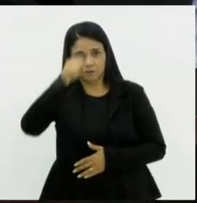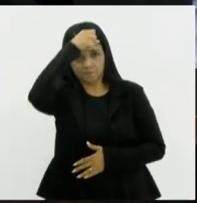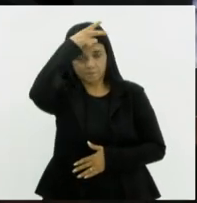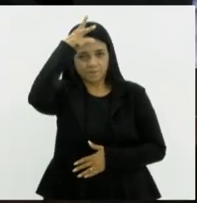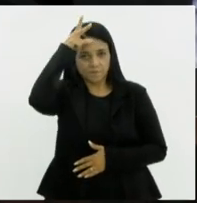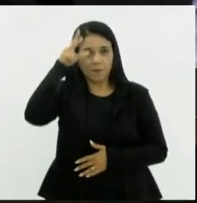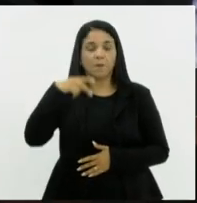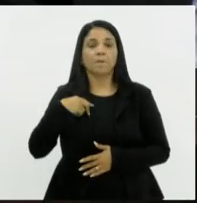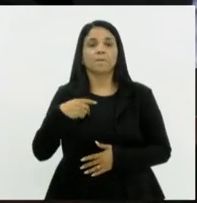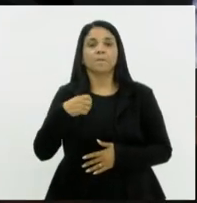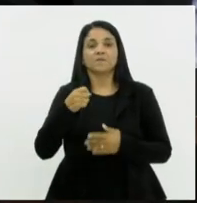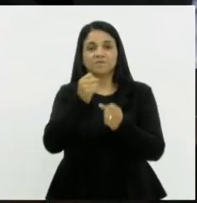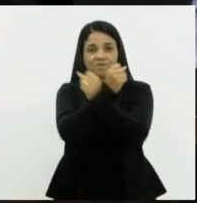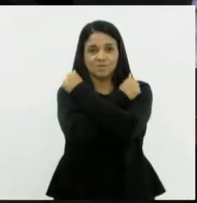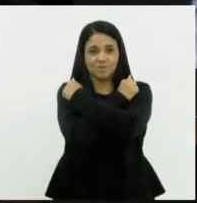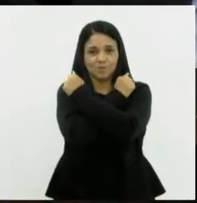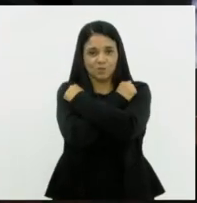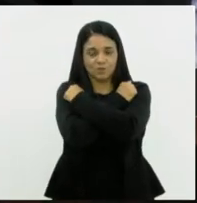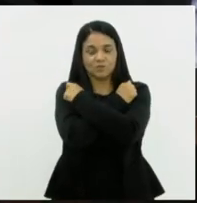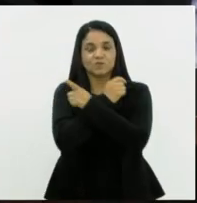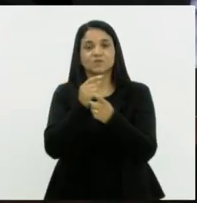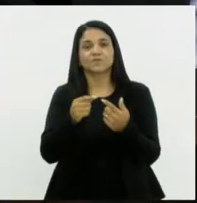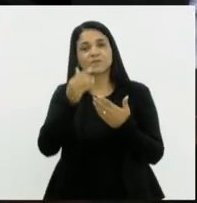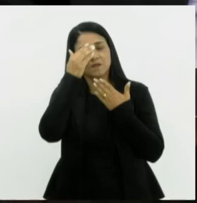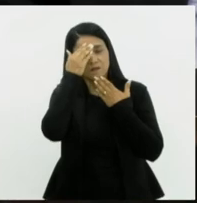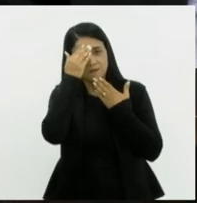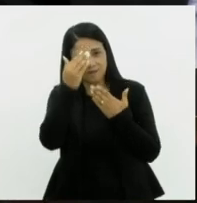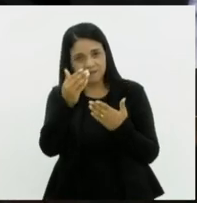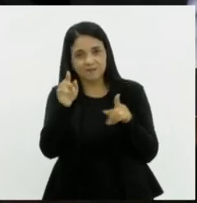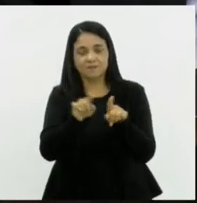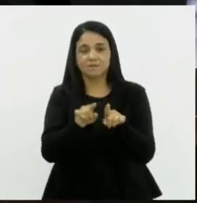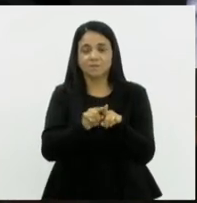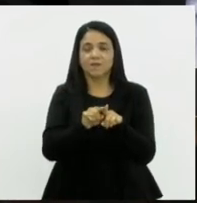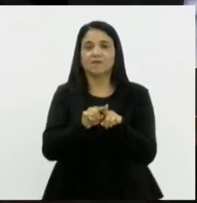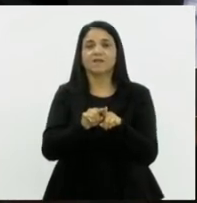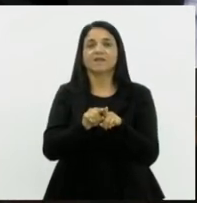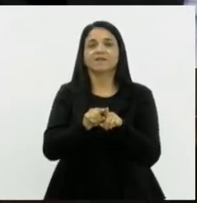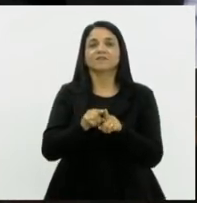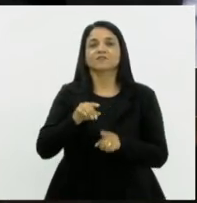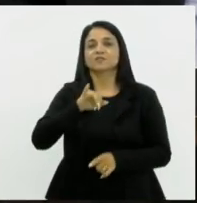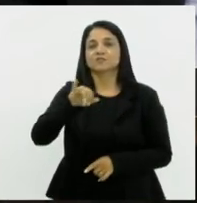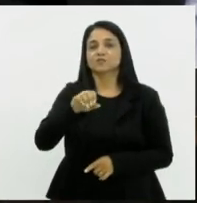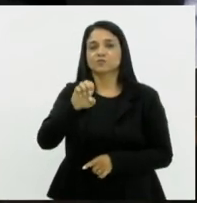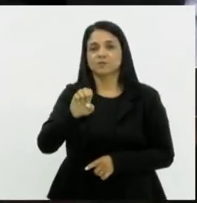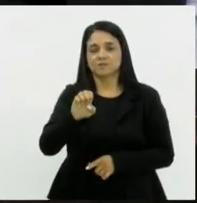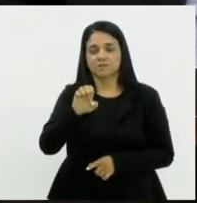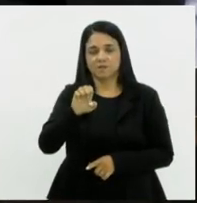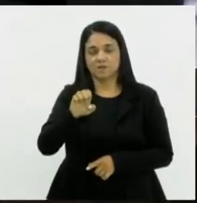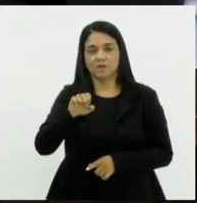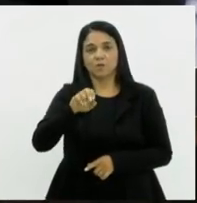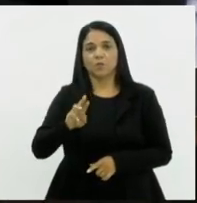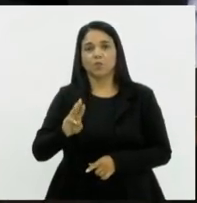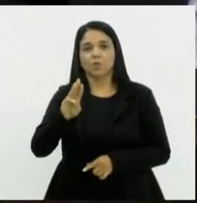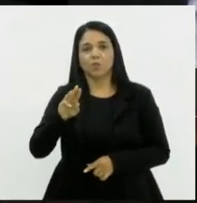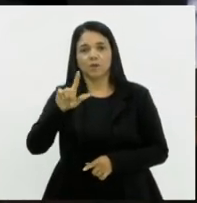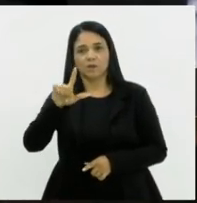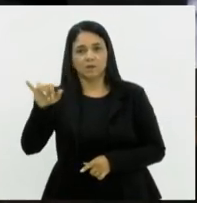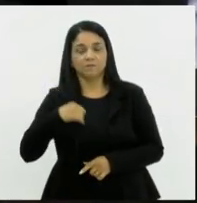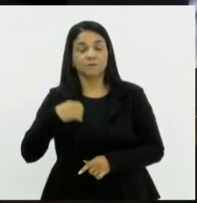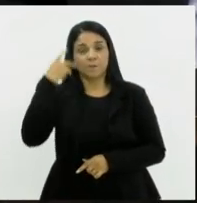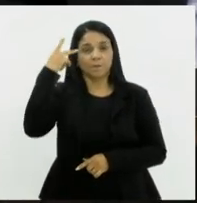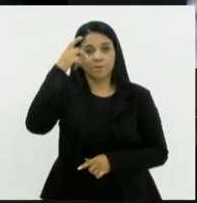Búzios. Quero agradecer também a presença aqui do José William Ribeiro, prefeito de São